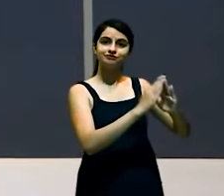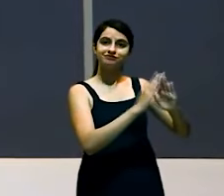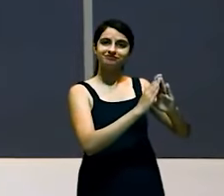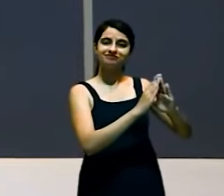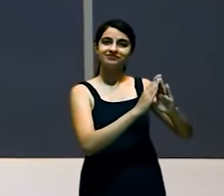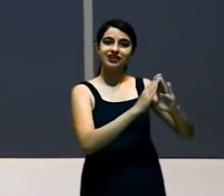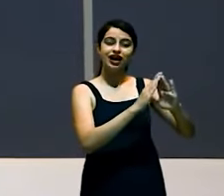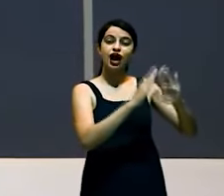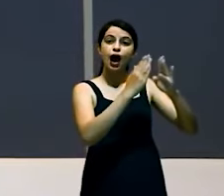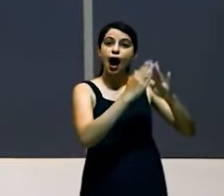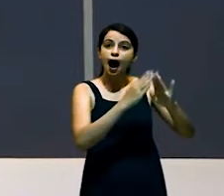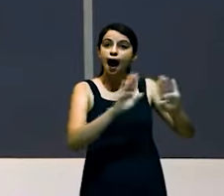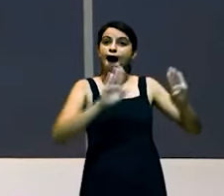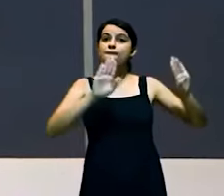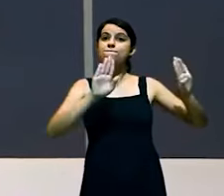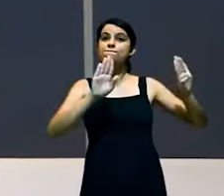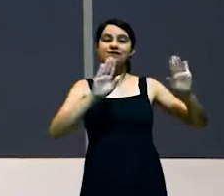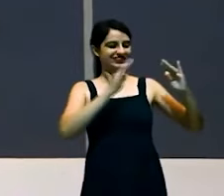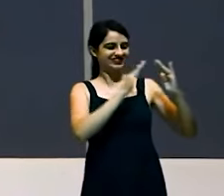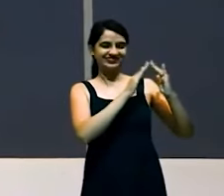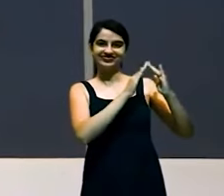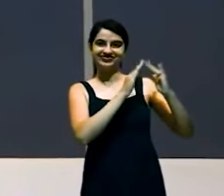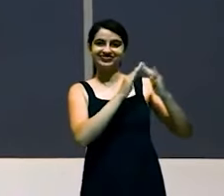abriu a sua casa para Jesus.